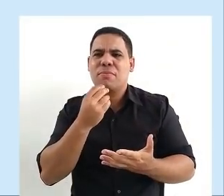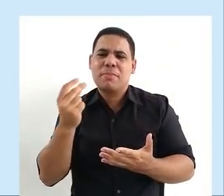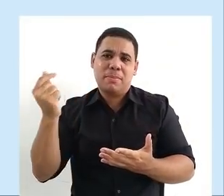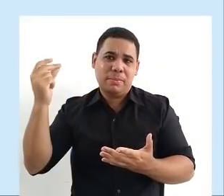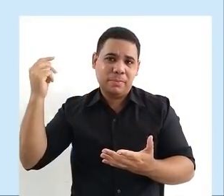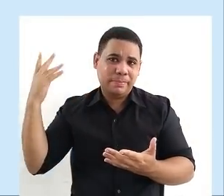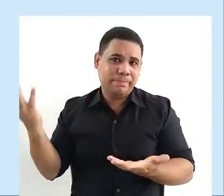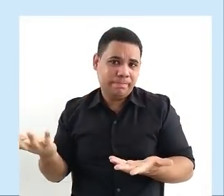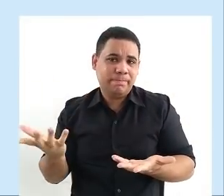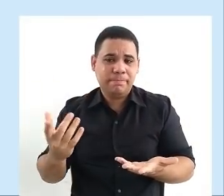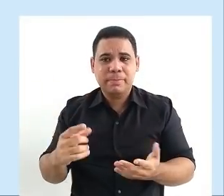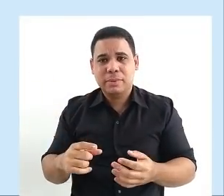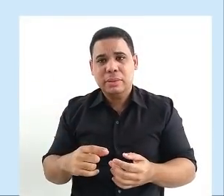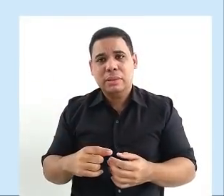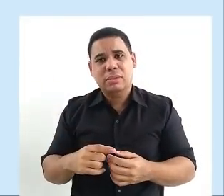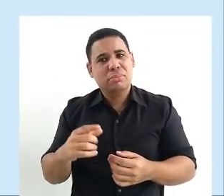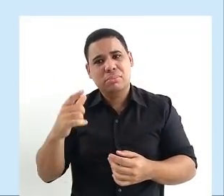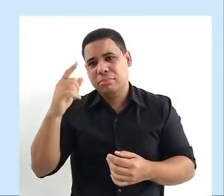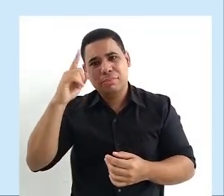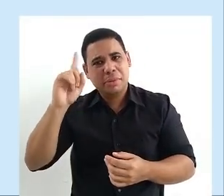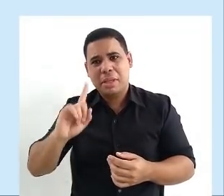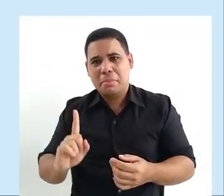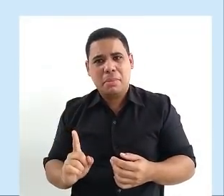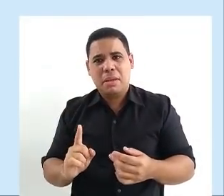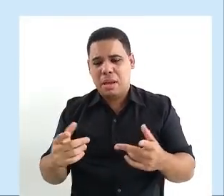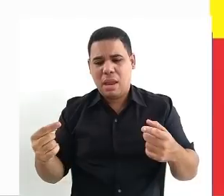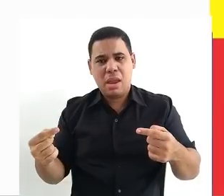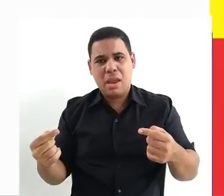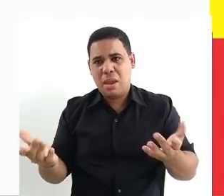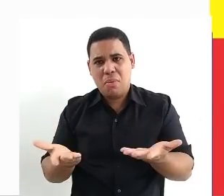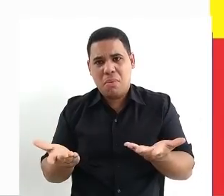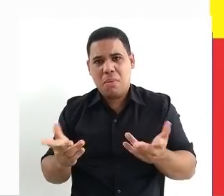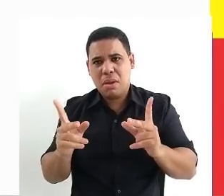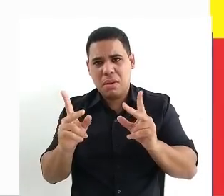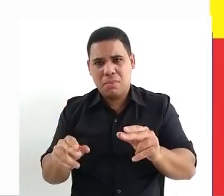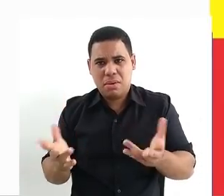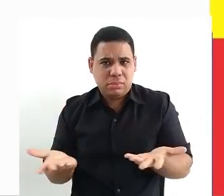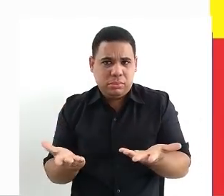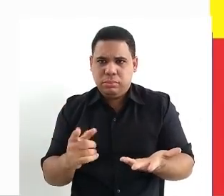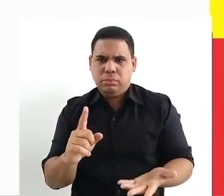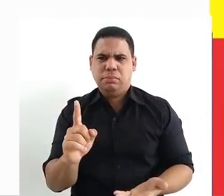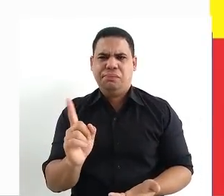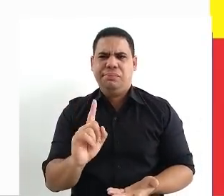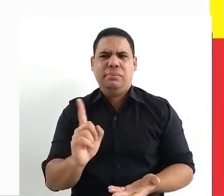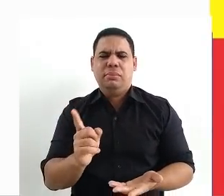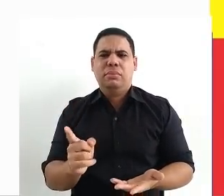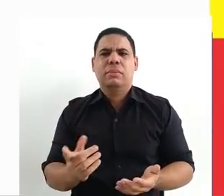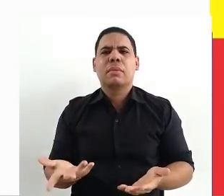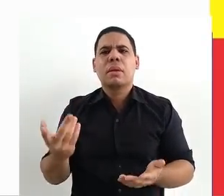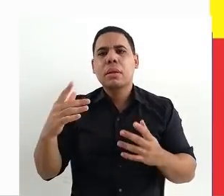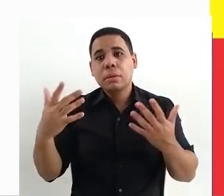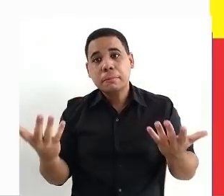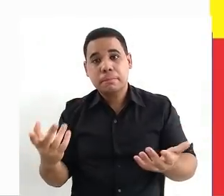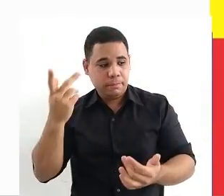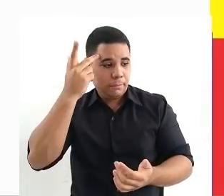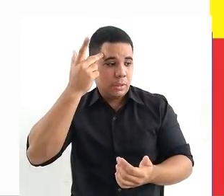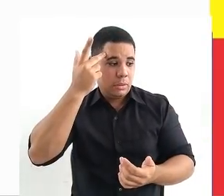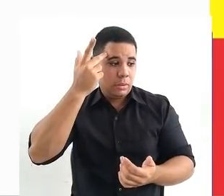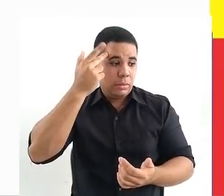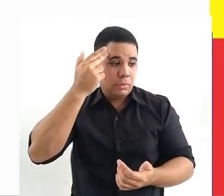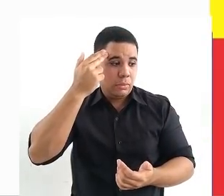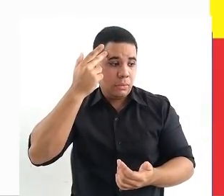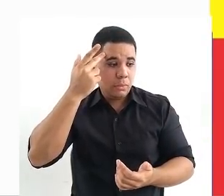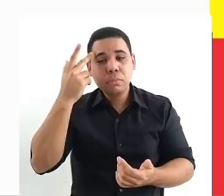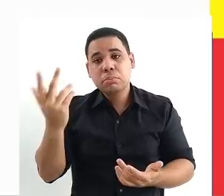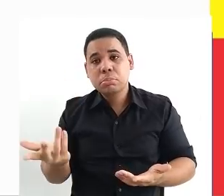nem tinha ideia, nem a formalidade do que é probabilidade como a gente vê hoje. Então vê só, era muito comum dizer